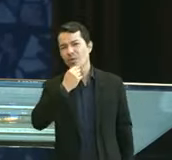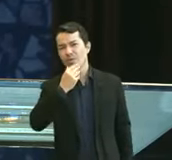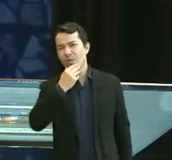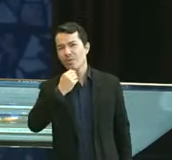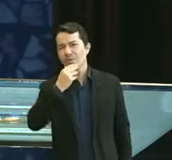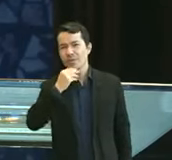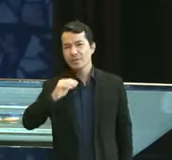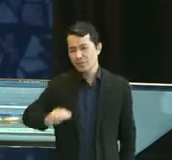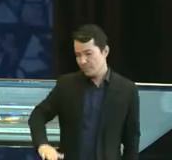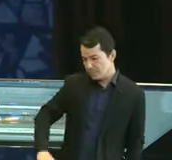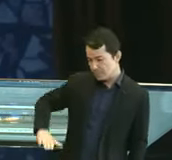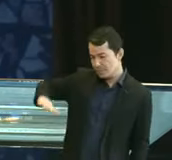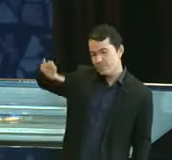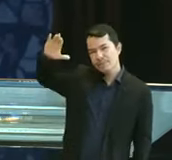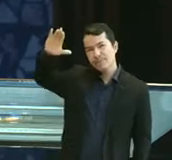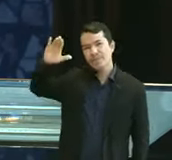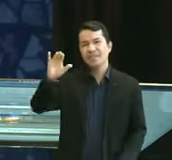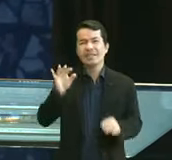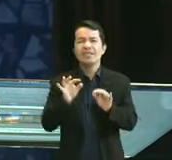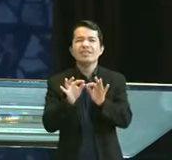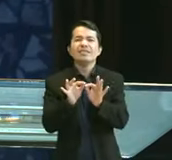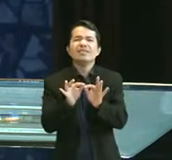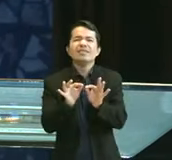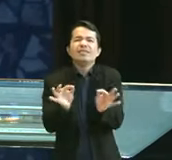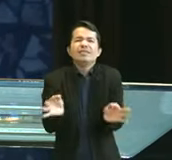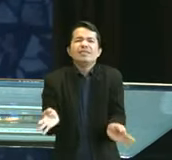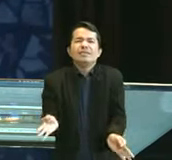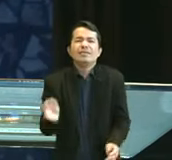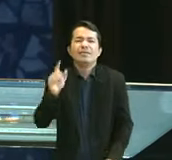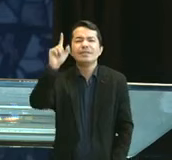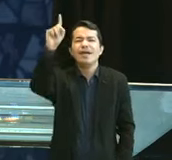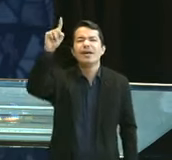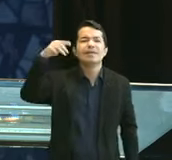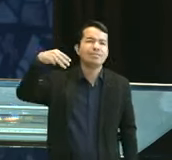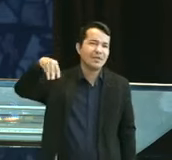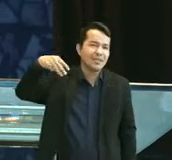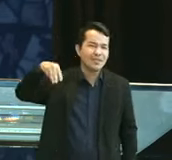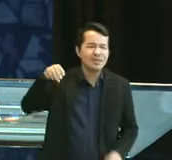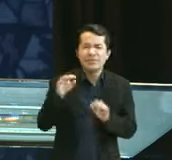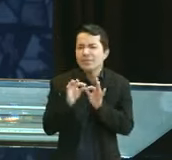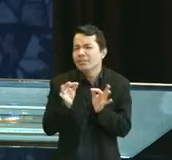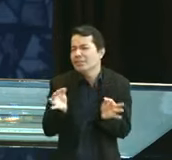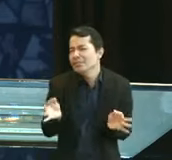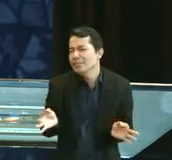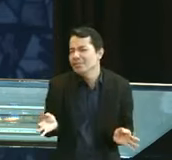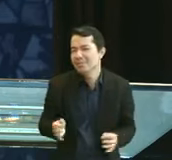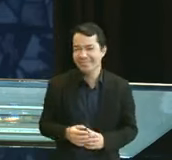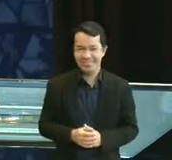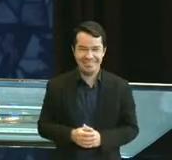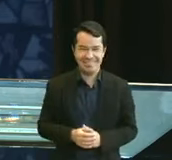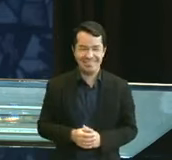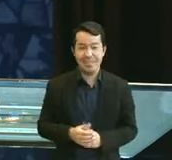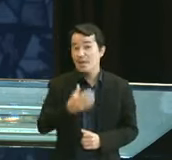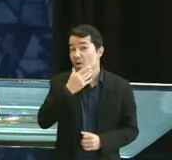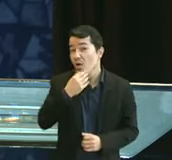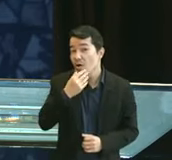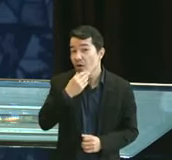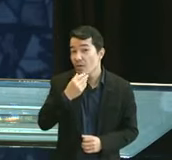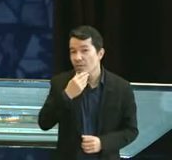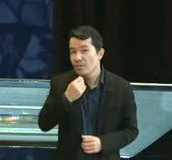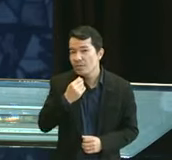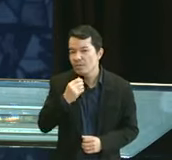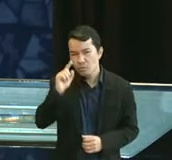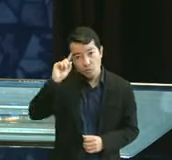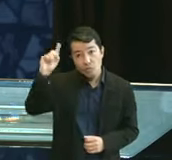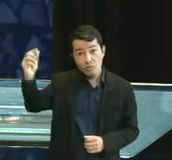falando: eu aprendi, pastor, que os tesouros da sabedoria e do conhecimento estão